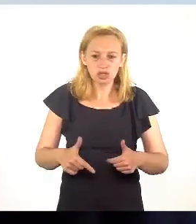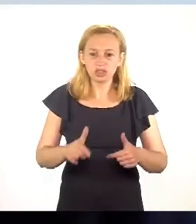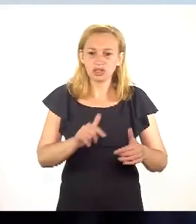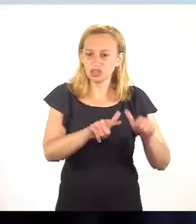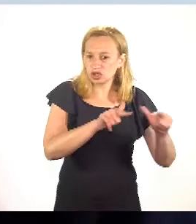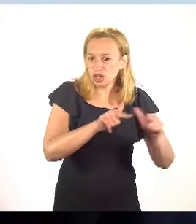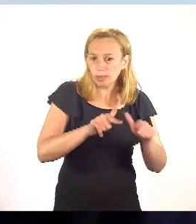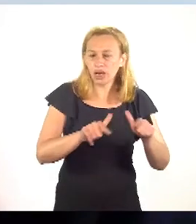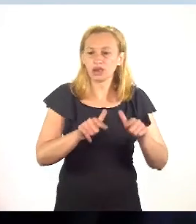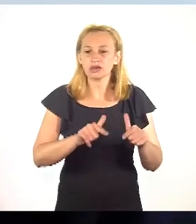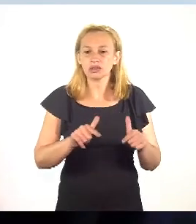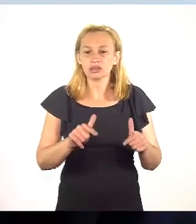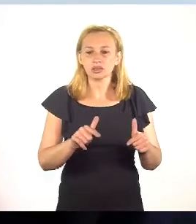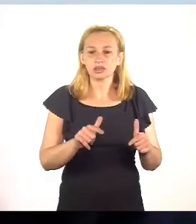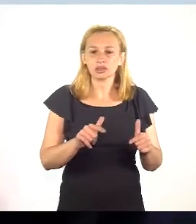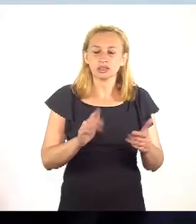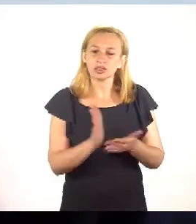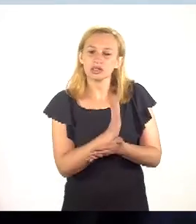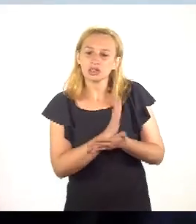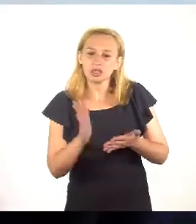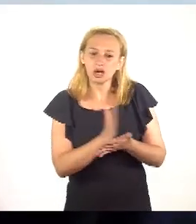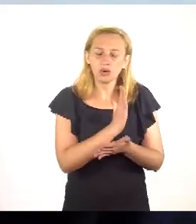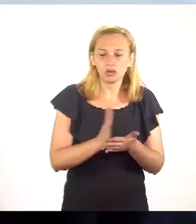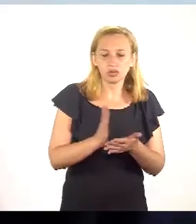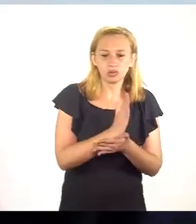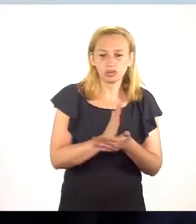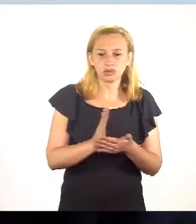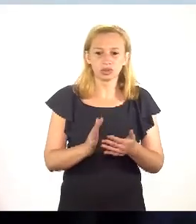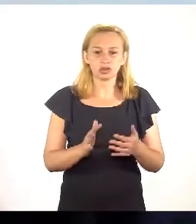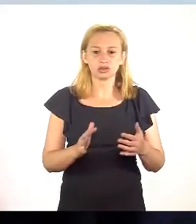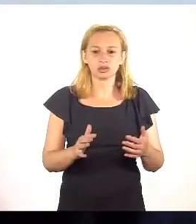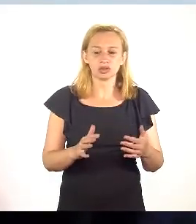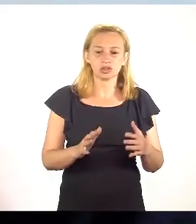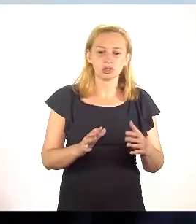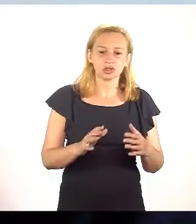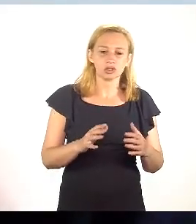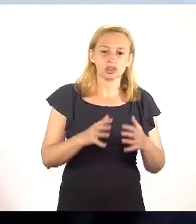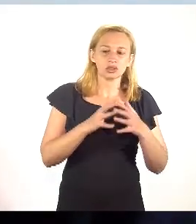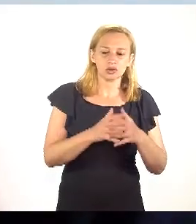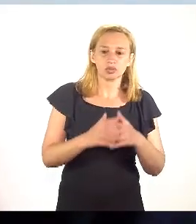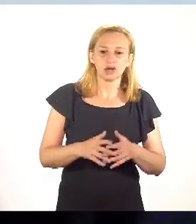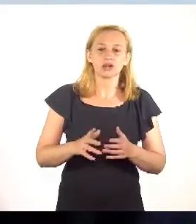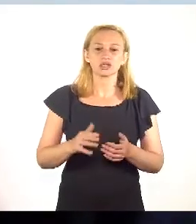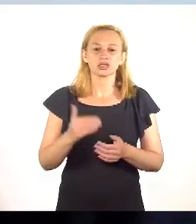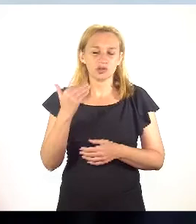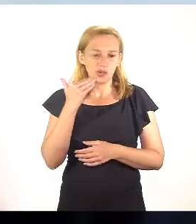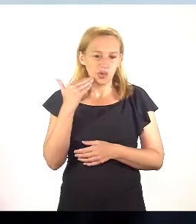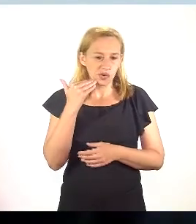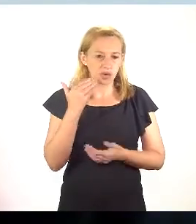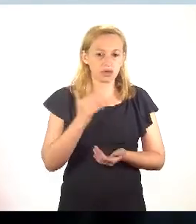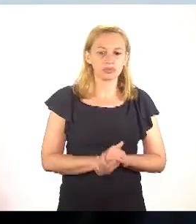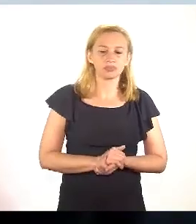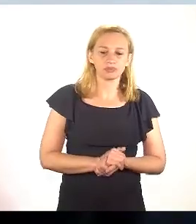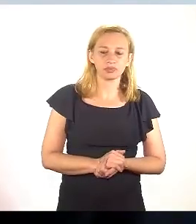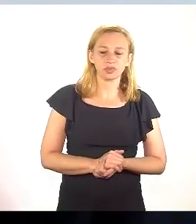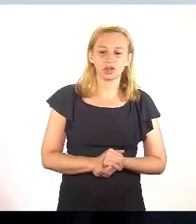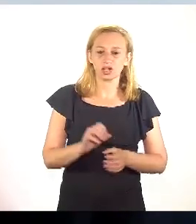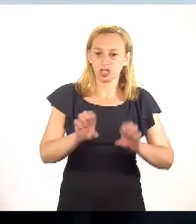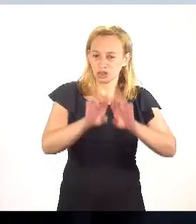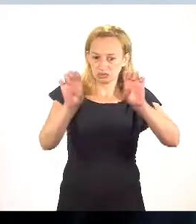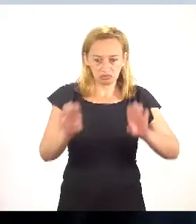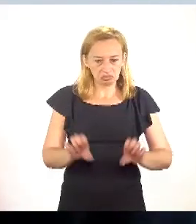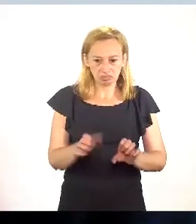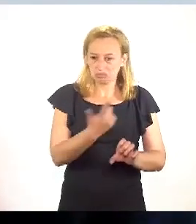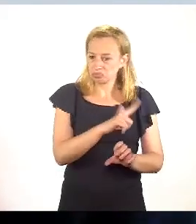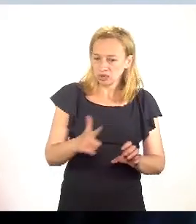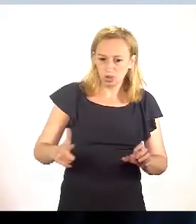gente tinha algumas intervenções complexas em assentamentos precários, em lugares sem nenhuma infraestrutura, que tinha instalado